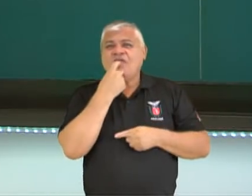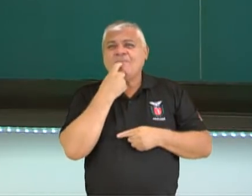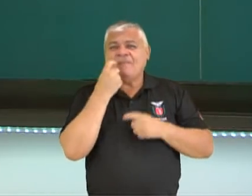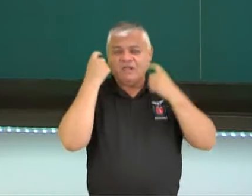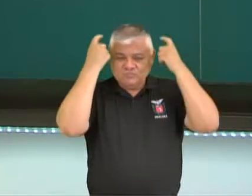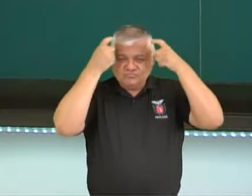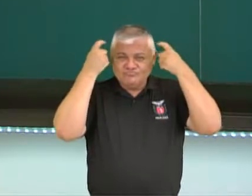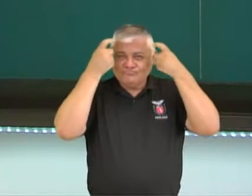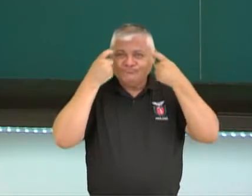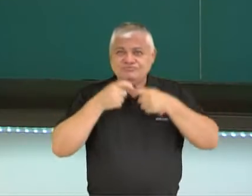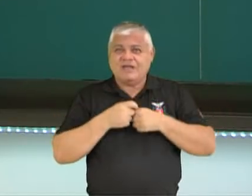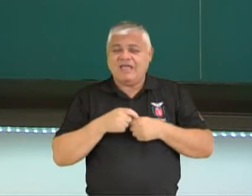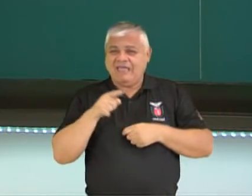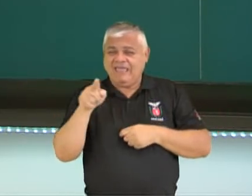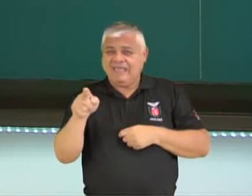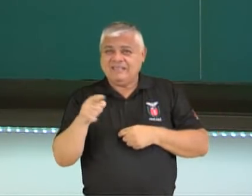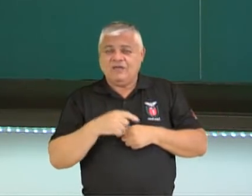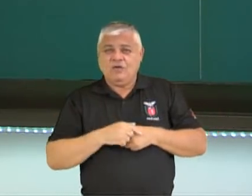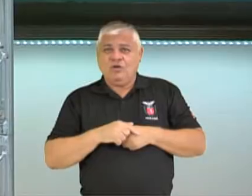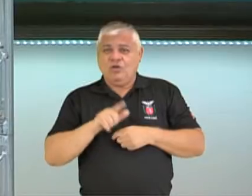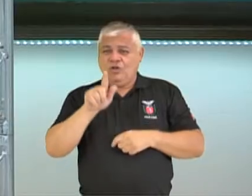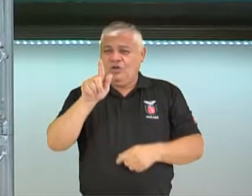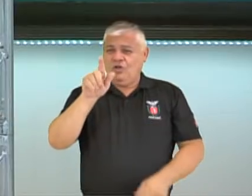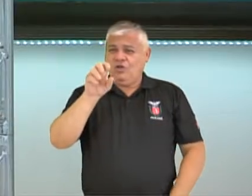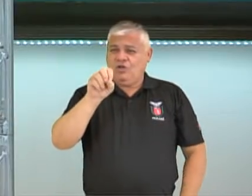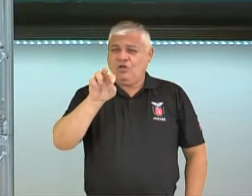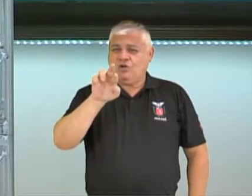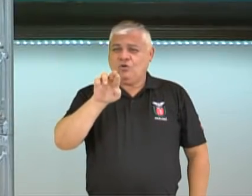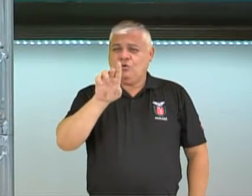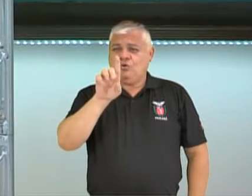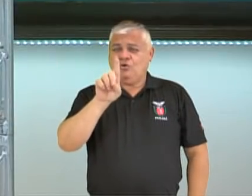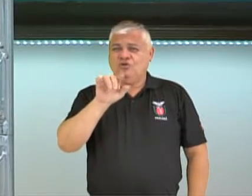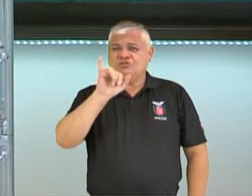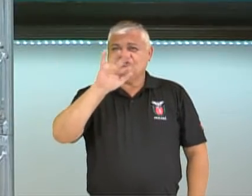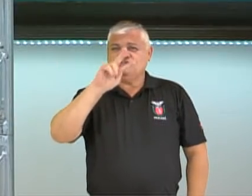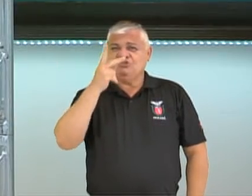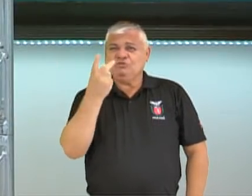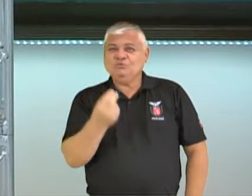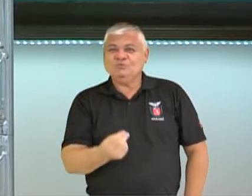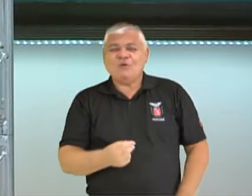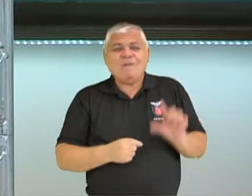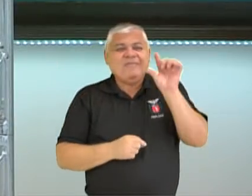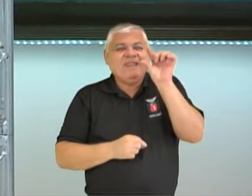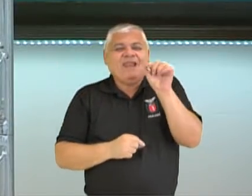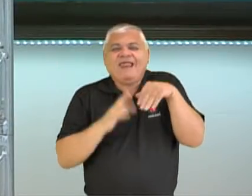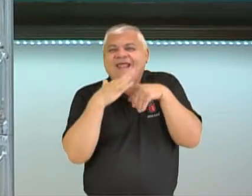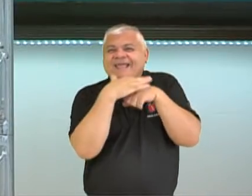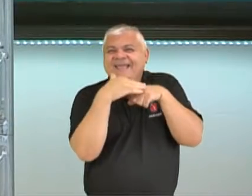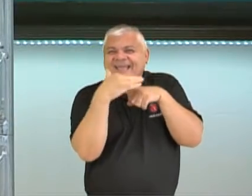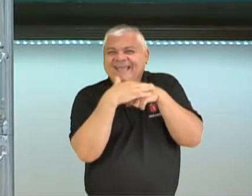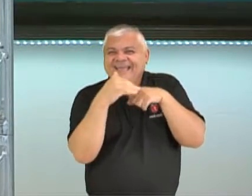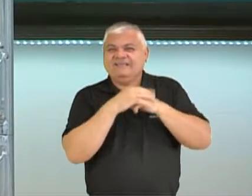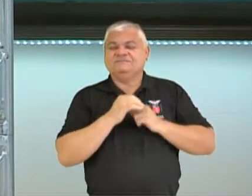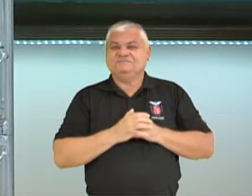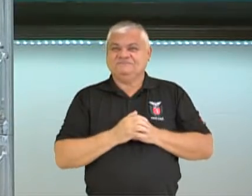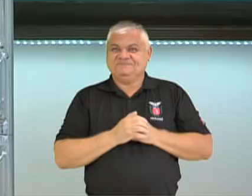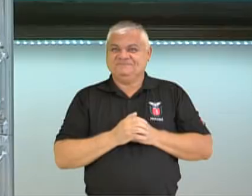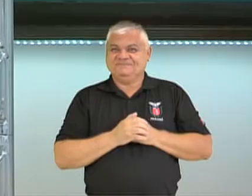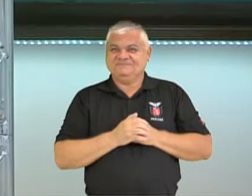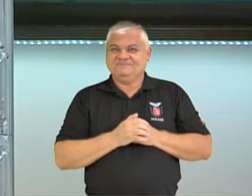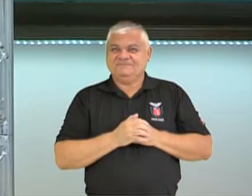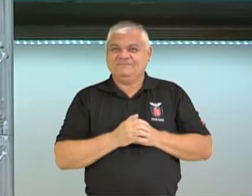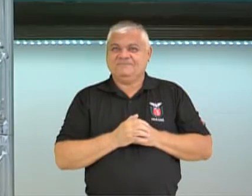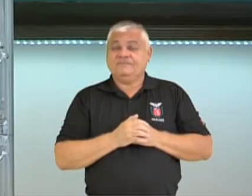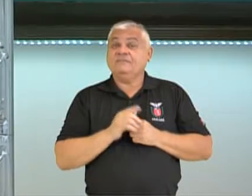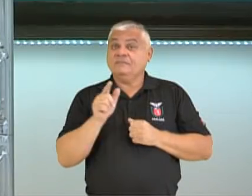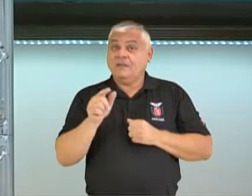usa gordinho e ruivinho na forma diminutiva, certo? Neste